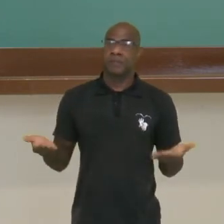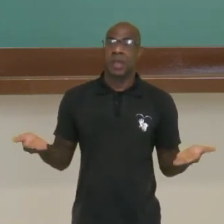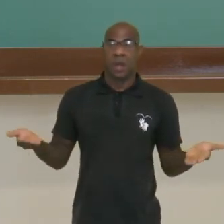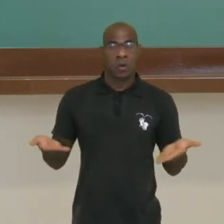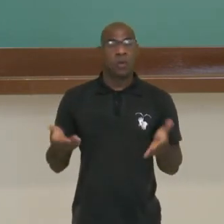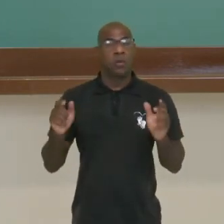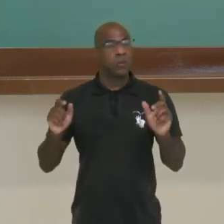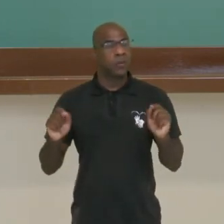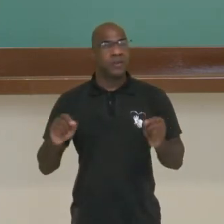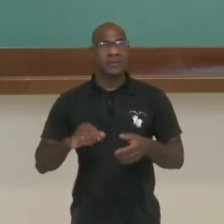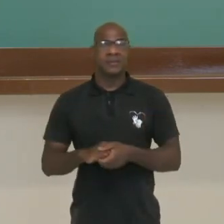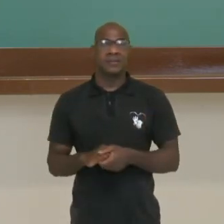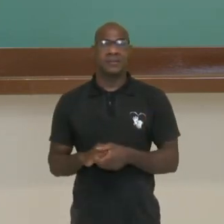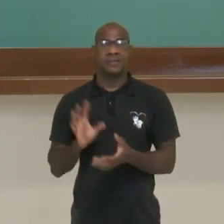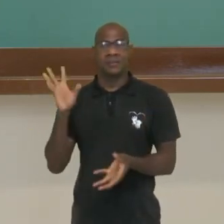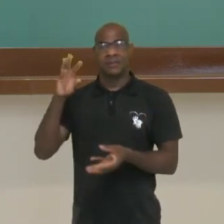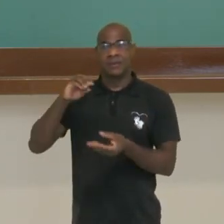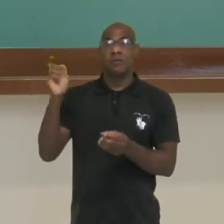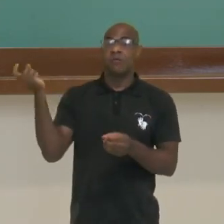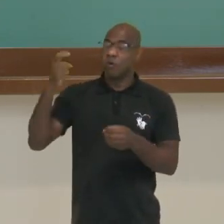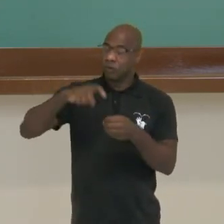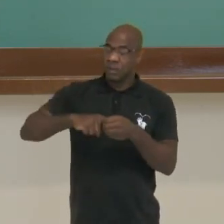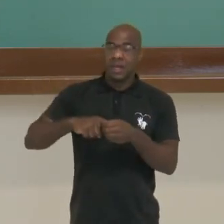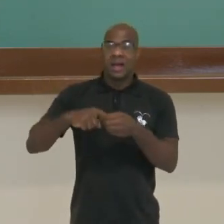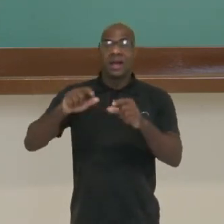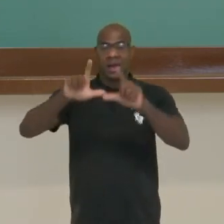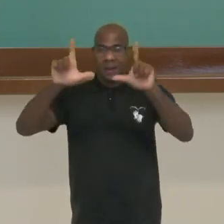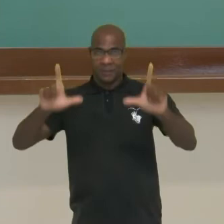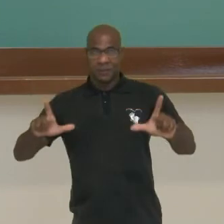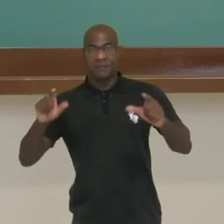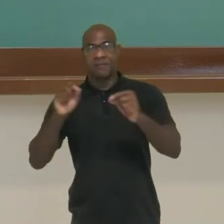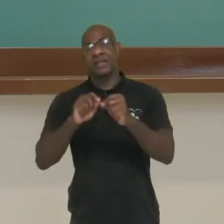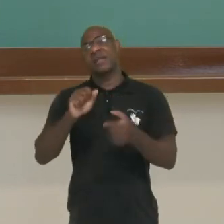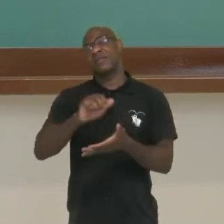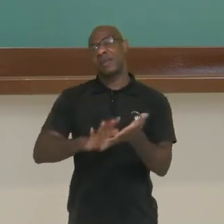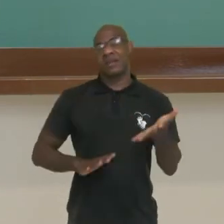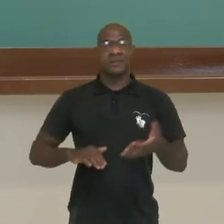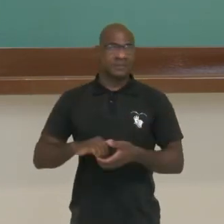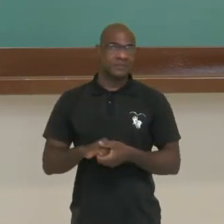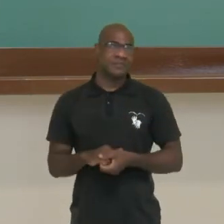Agora, nós vamos retomar para a plataforma para podermos realizar o nosso exercício.